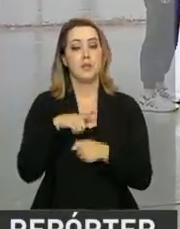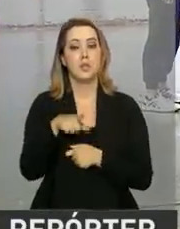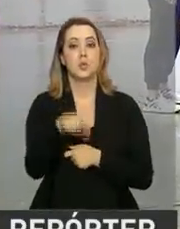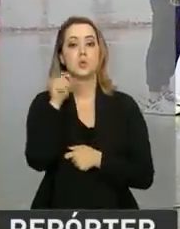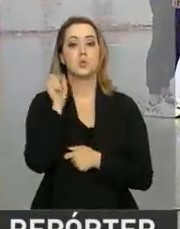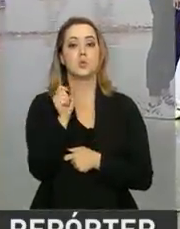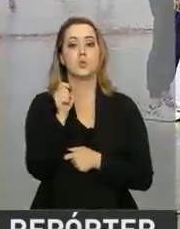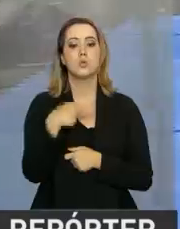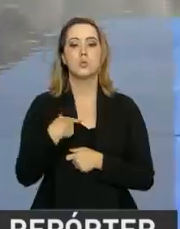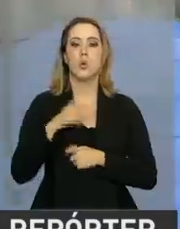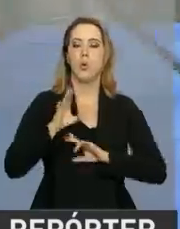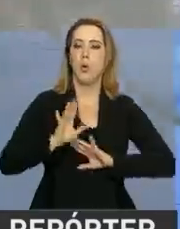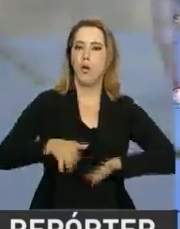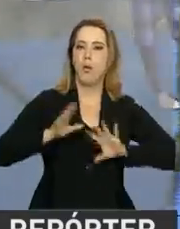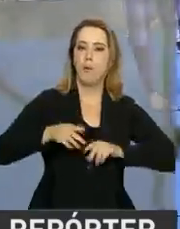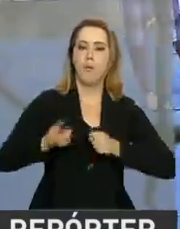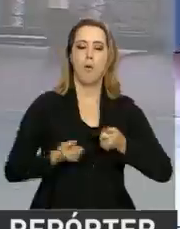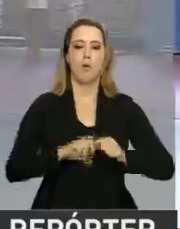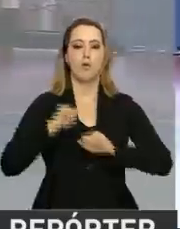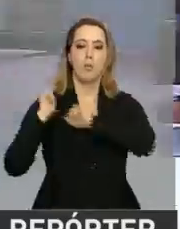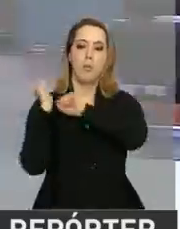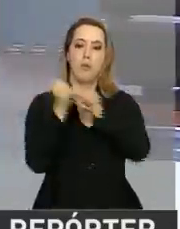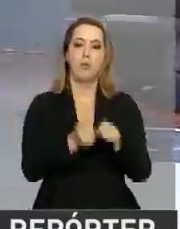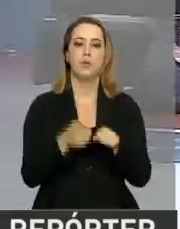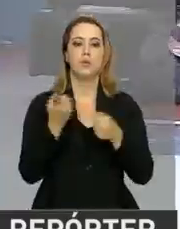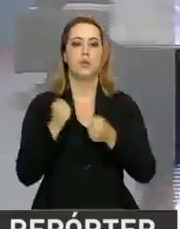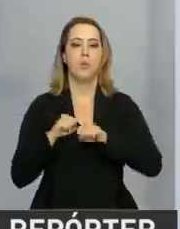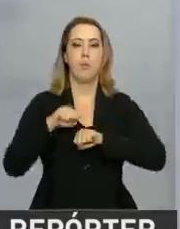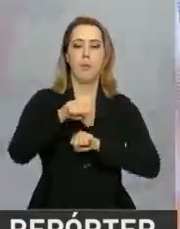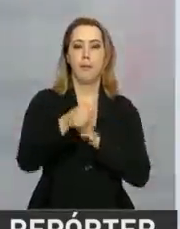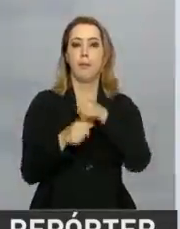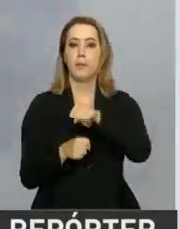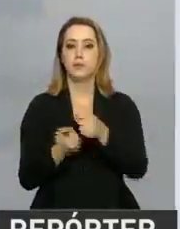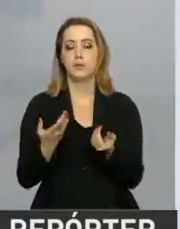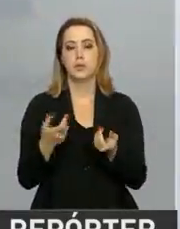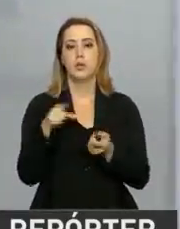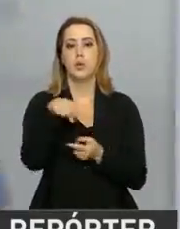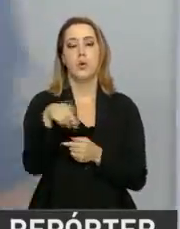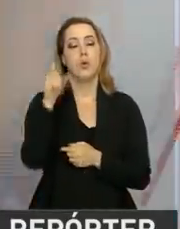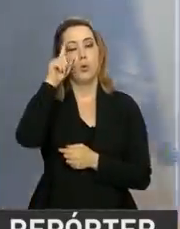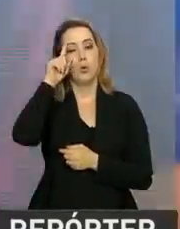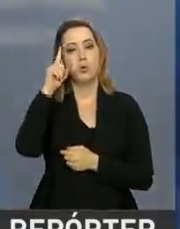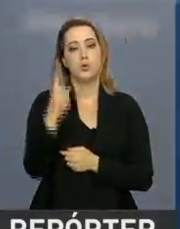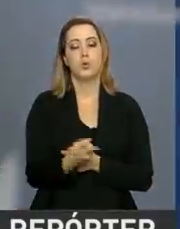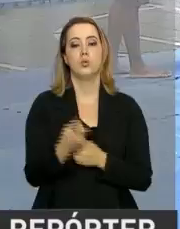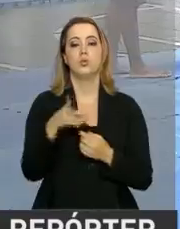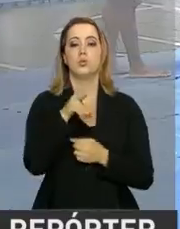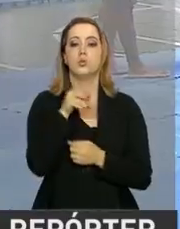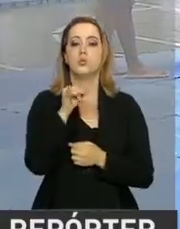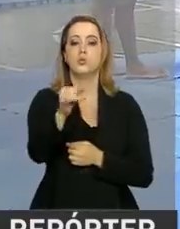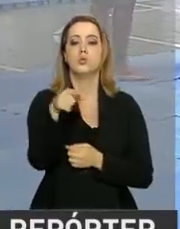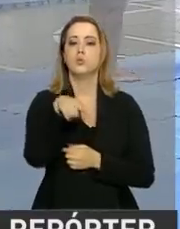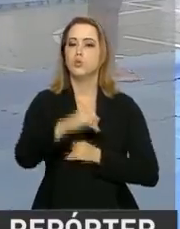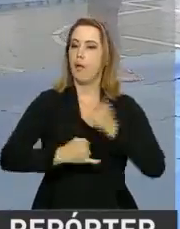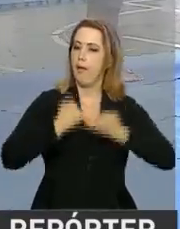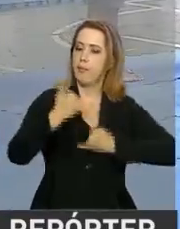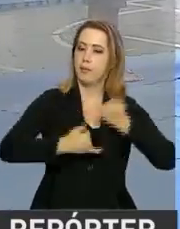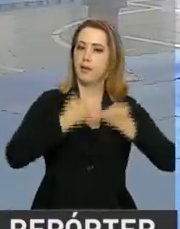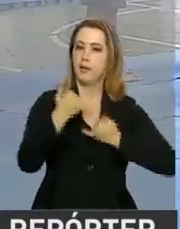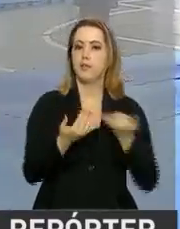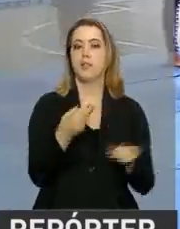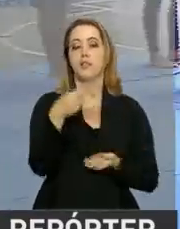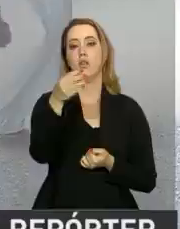menos suaves como judô e o kickboxing a ordem do dia era se divertir 300